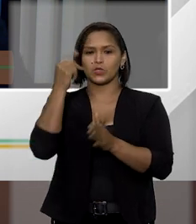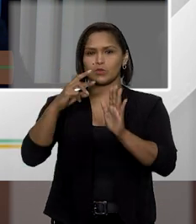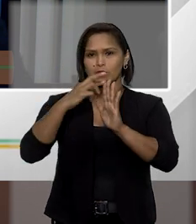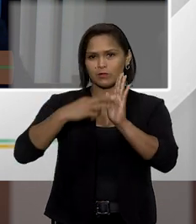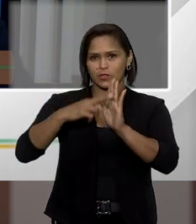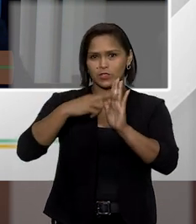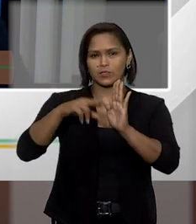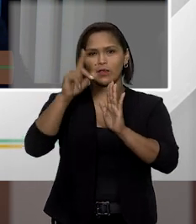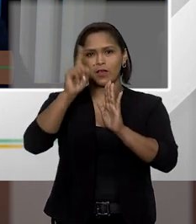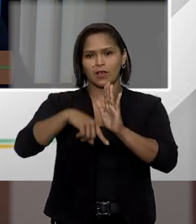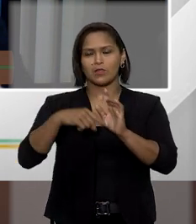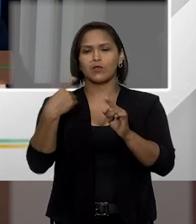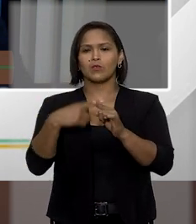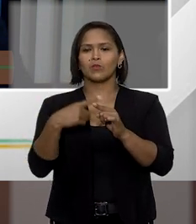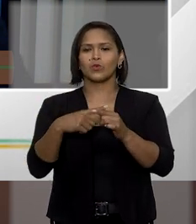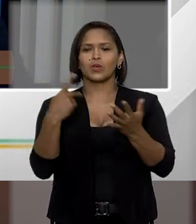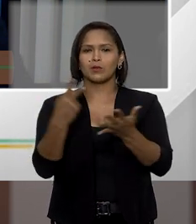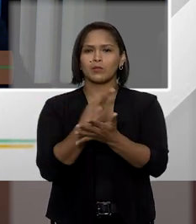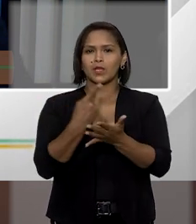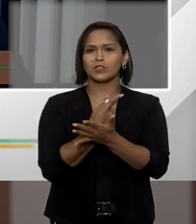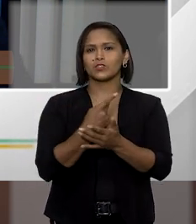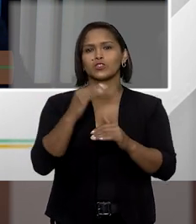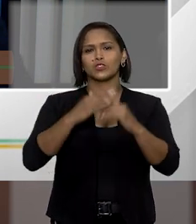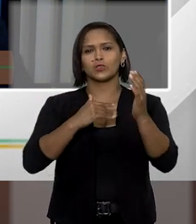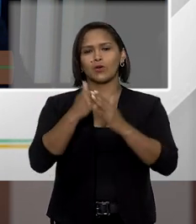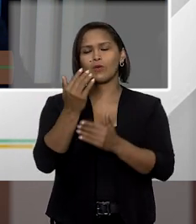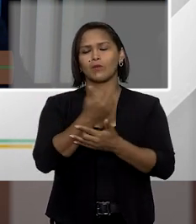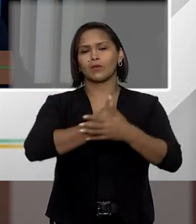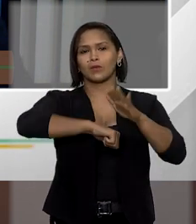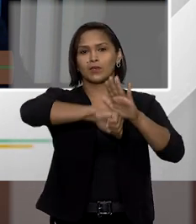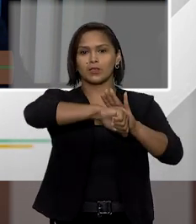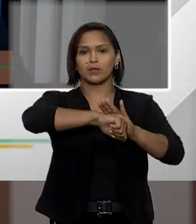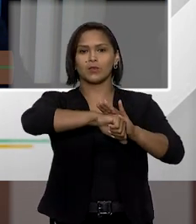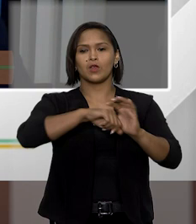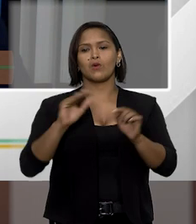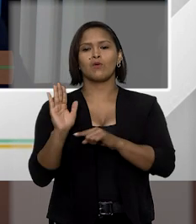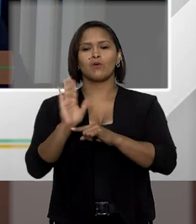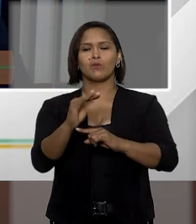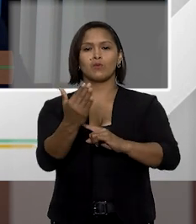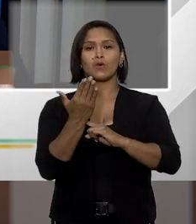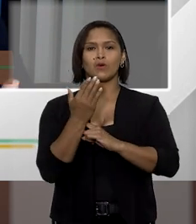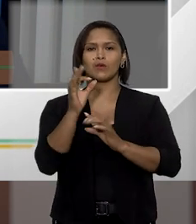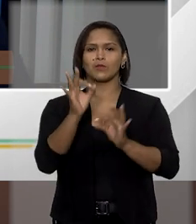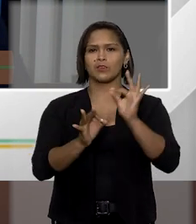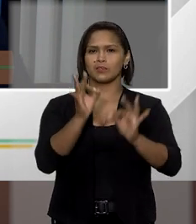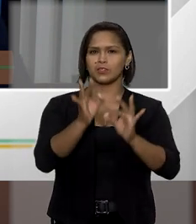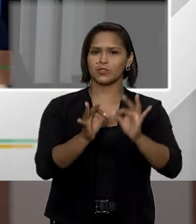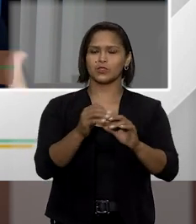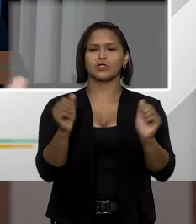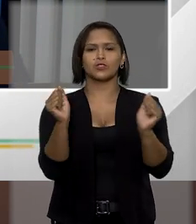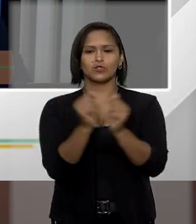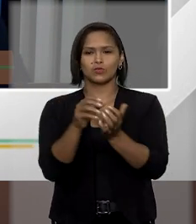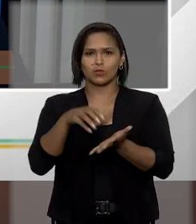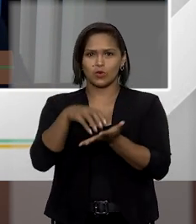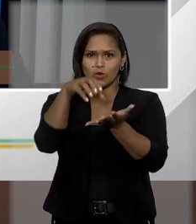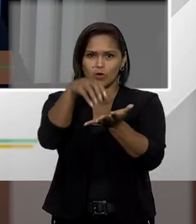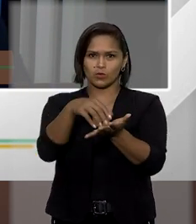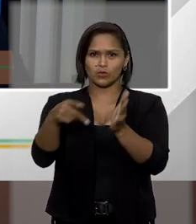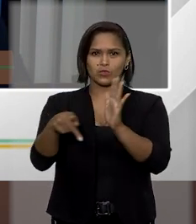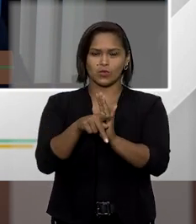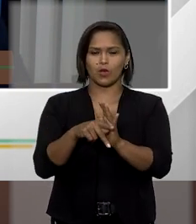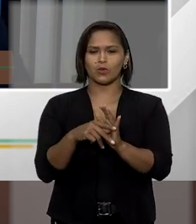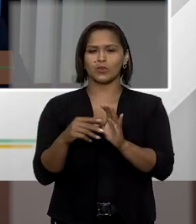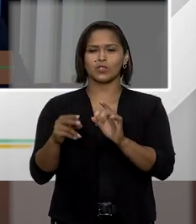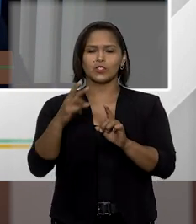sendo investigado porque cometeu um ato ilícito numa espécie de colaborador para com a justiça, para com os órgãos